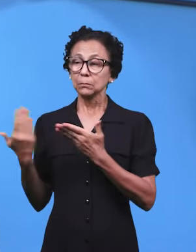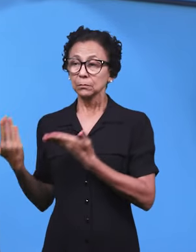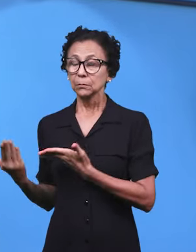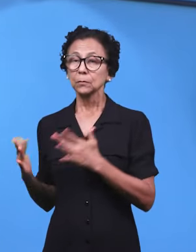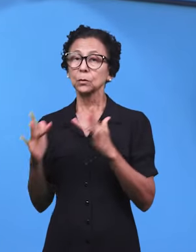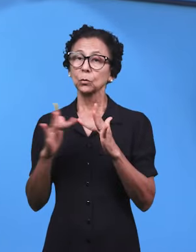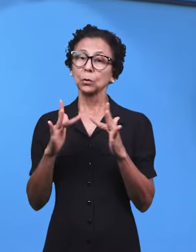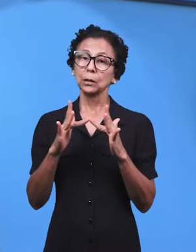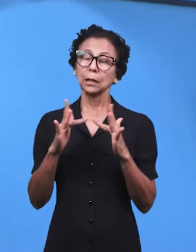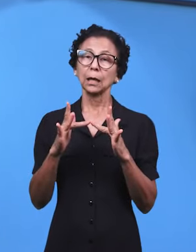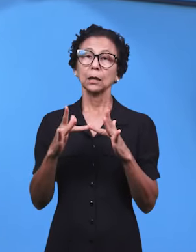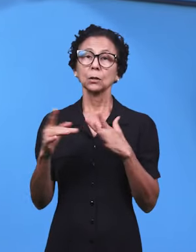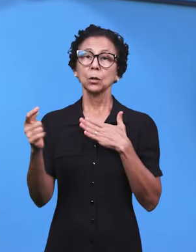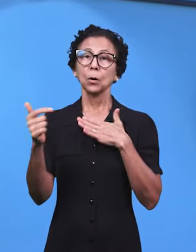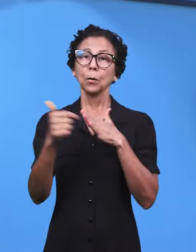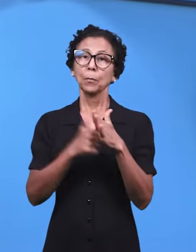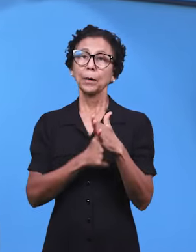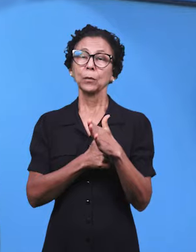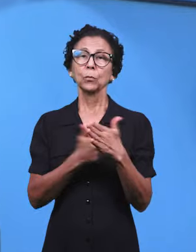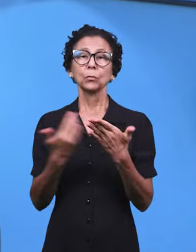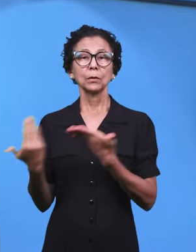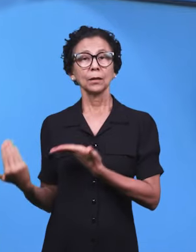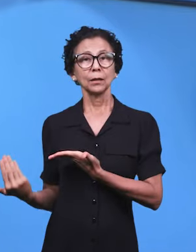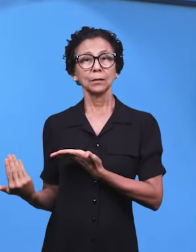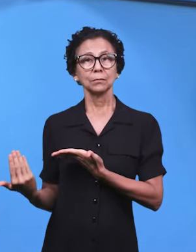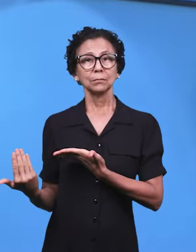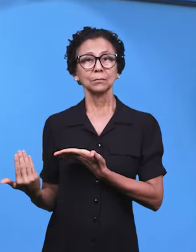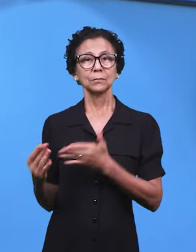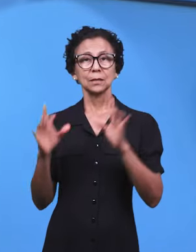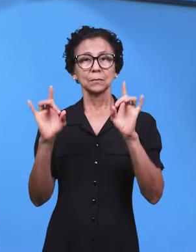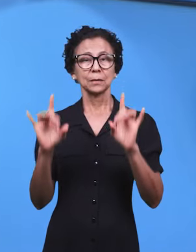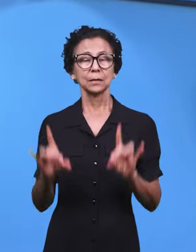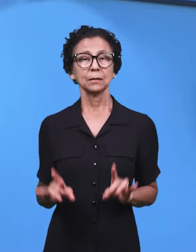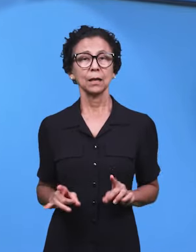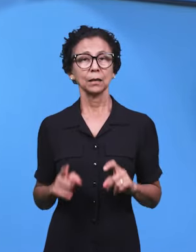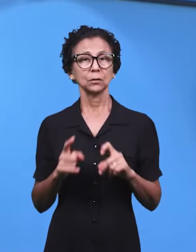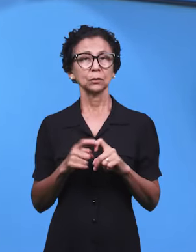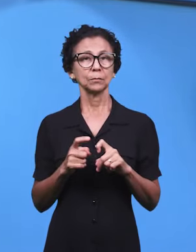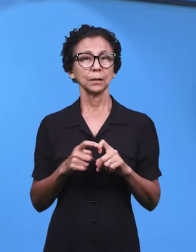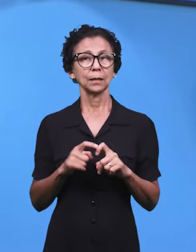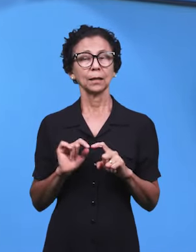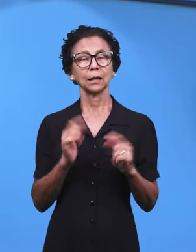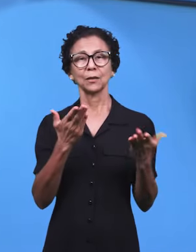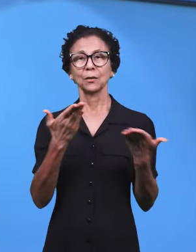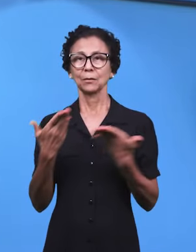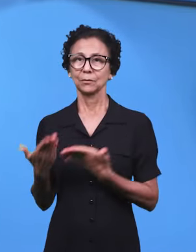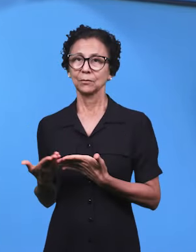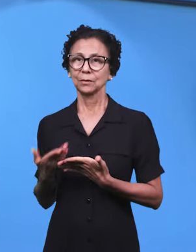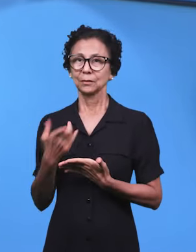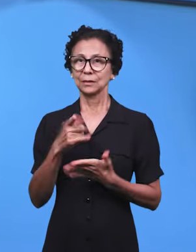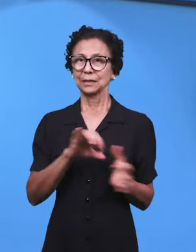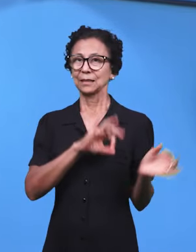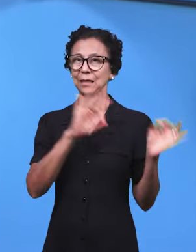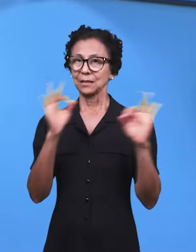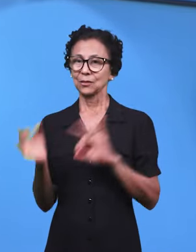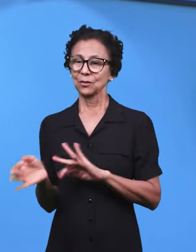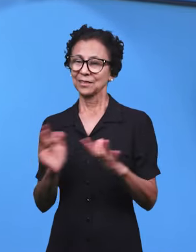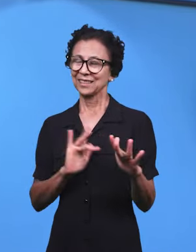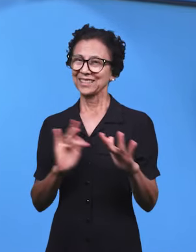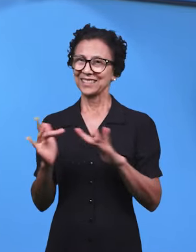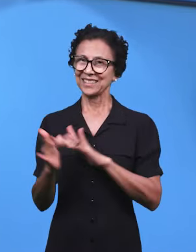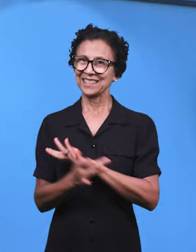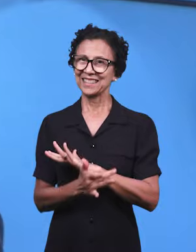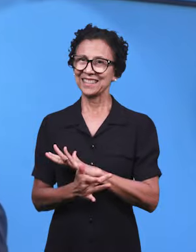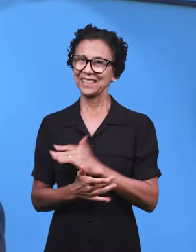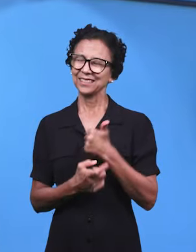qualquer especialidade médica, há um endereço neste e-mail na tela. Agora, convido você que está assistindo pelas redes sociais